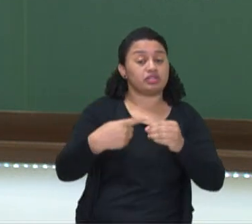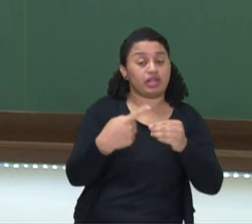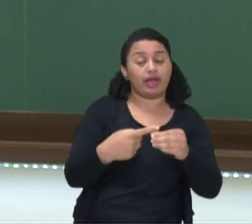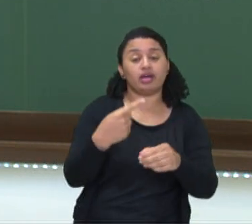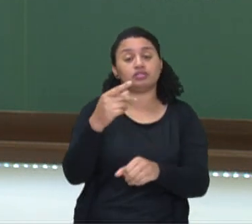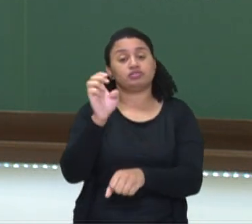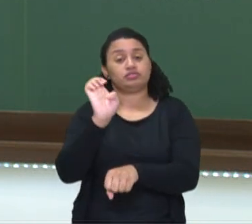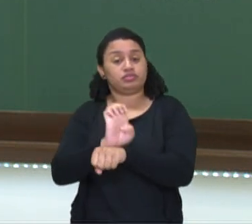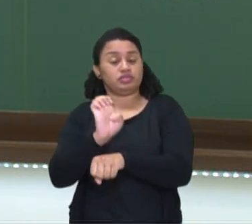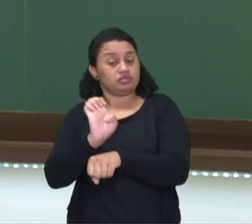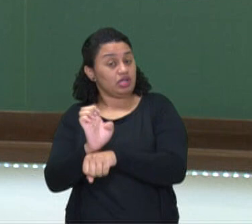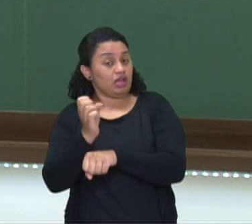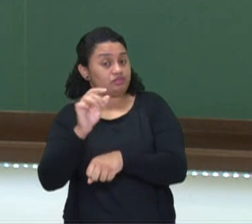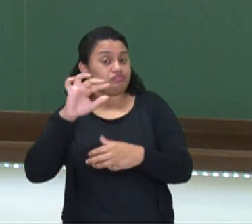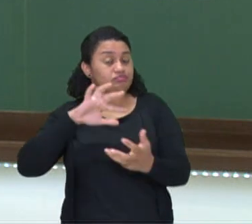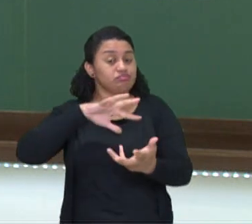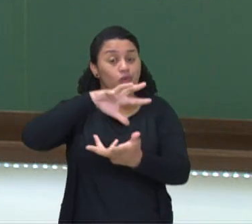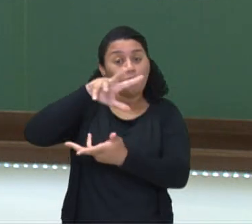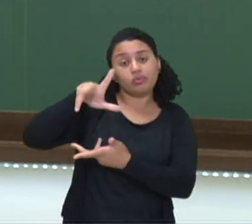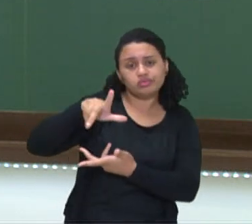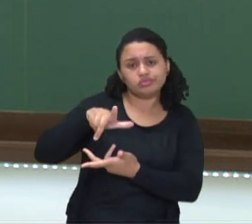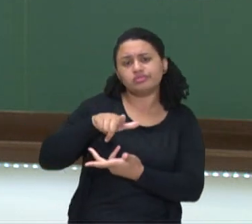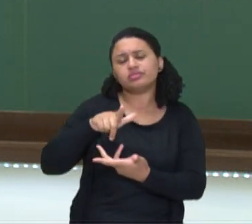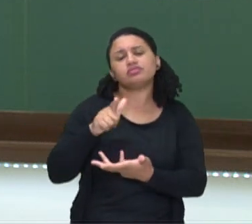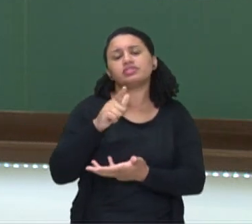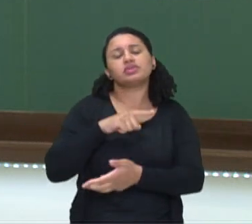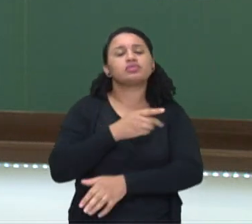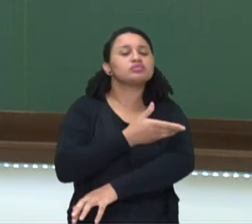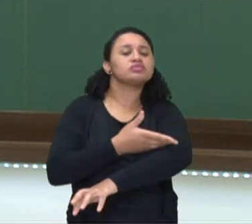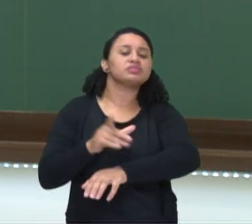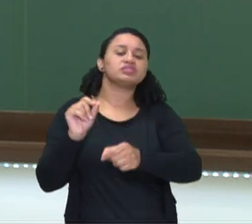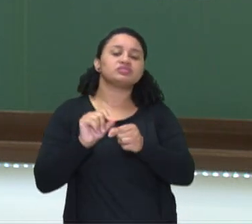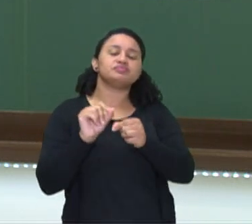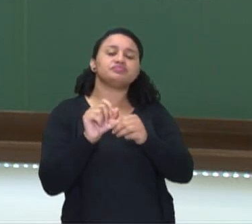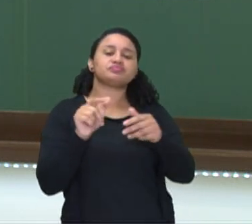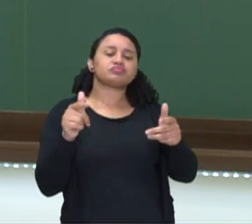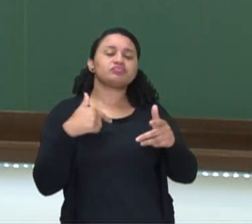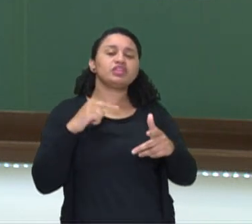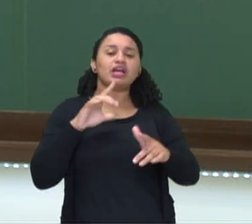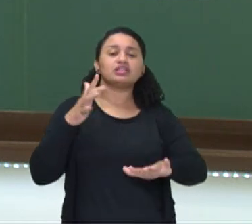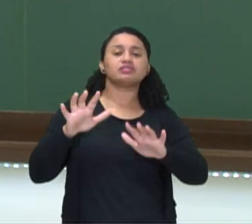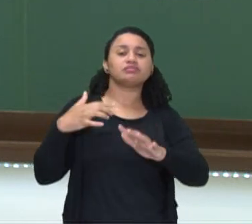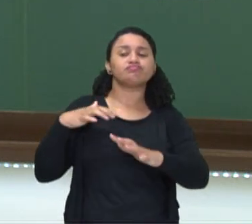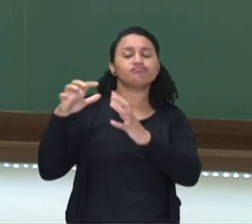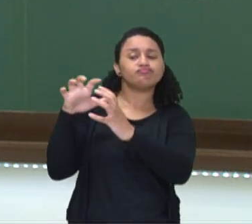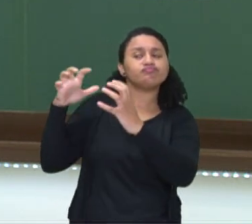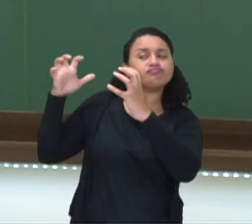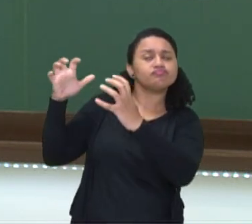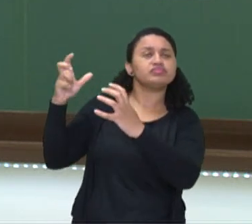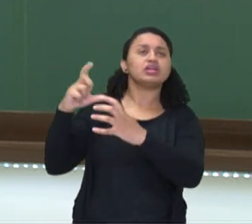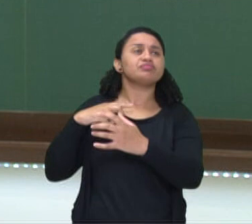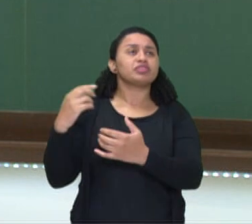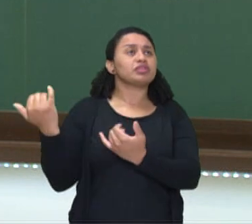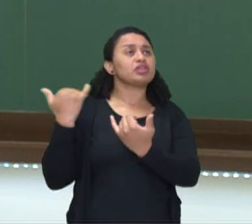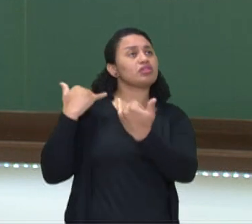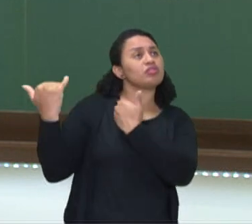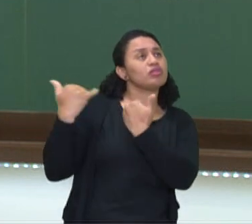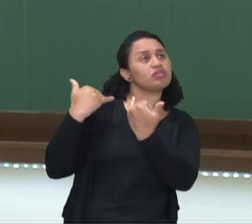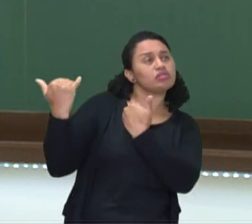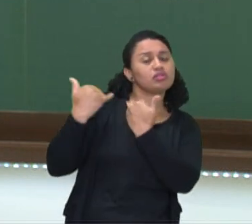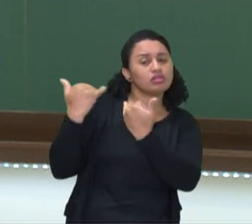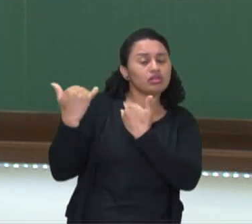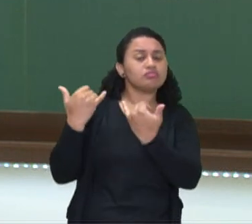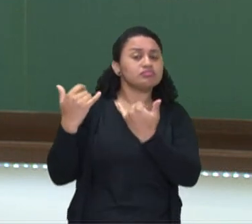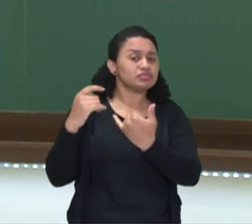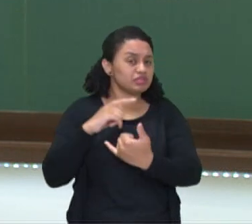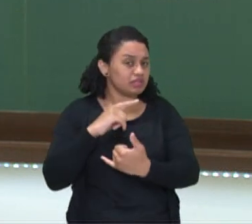você tem o costume de estar fazendo alguma coisa e liga o rádio e ouve uma notícia, às vezes no intervalo, alguma